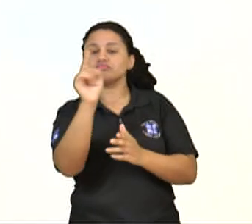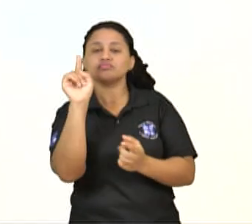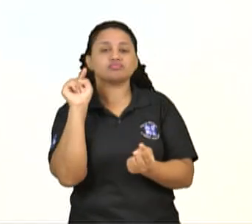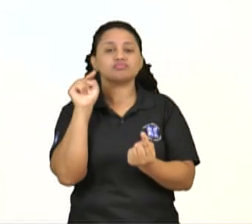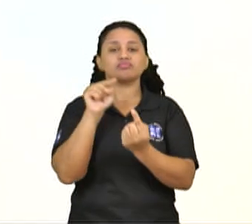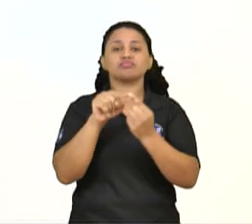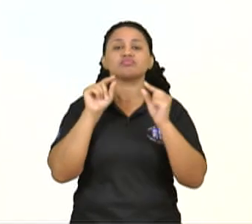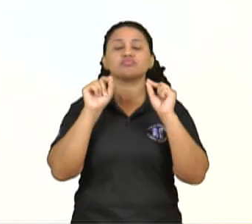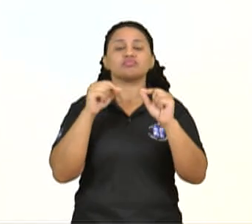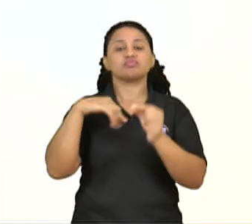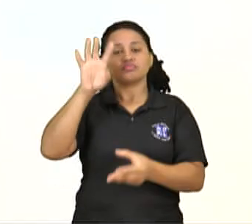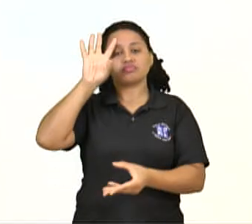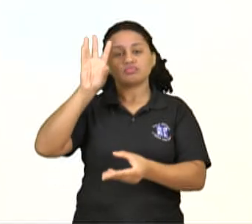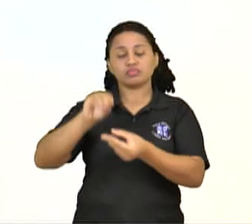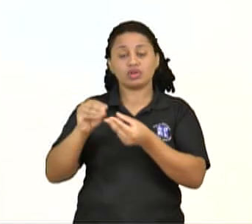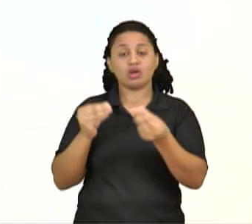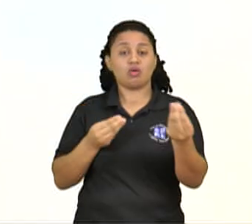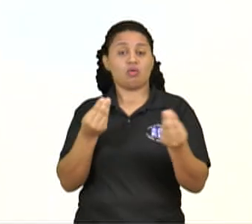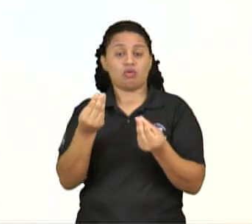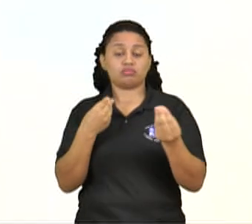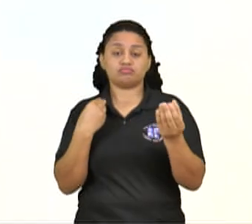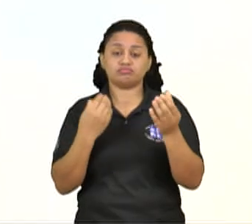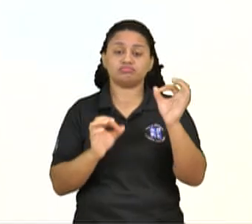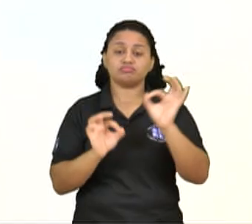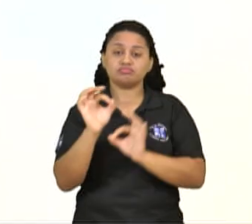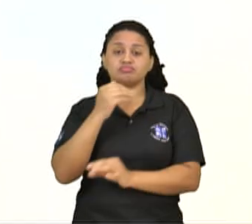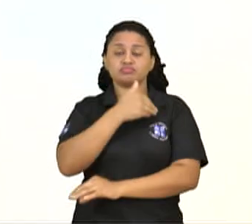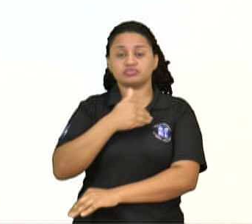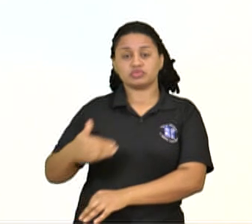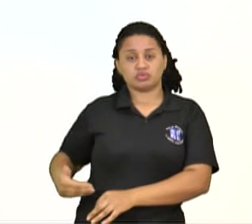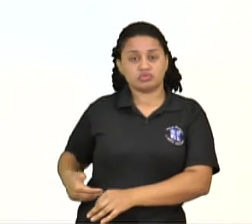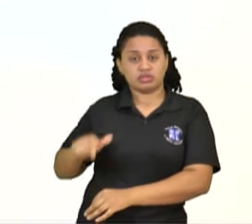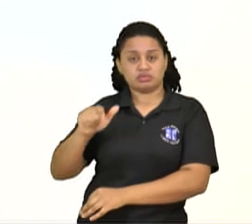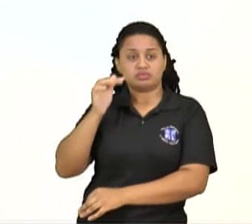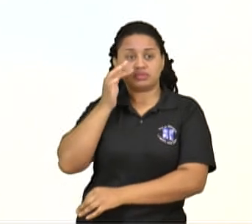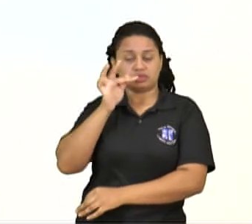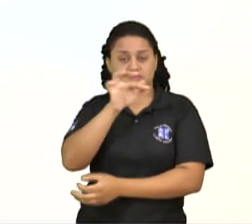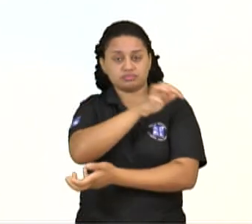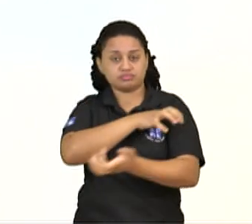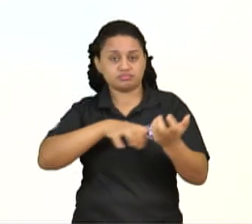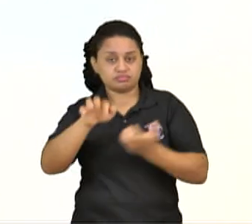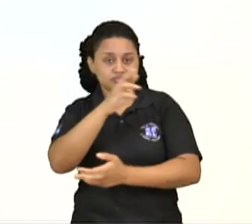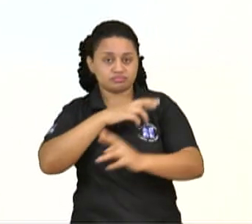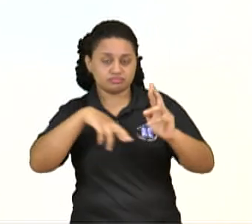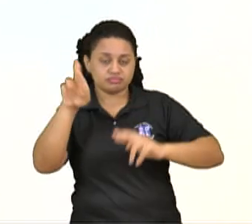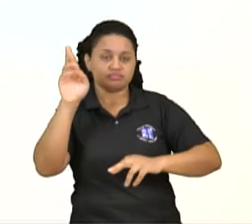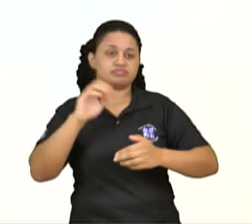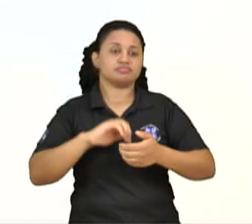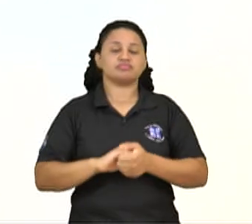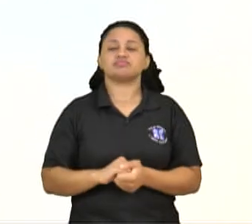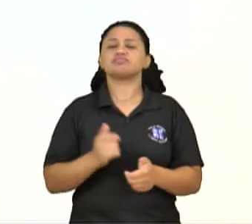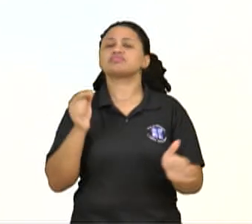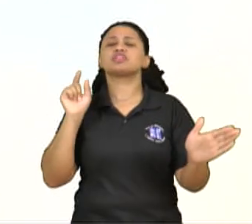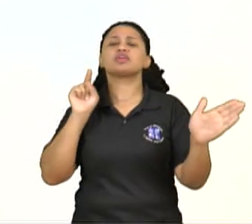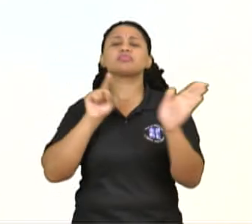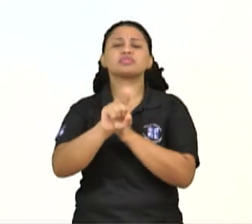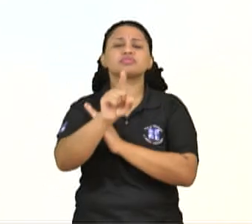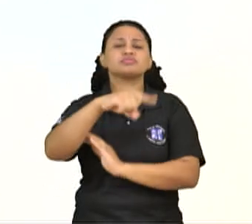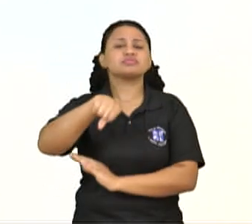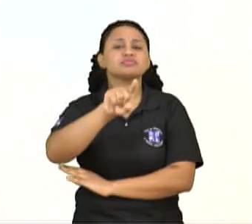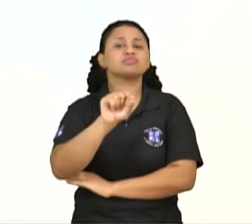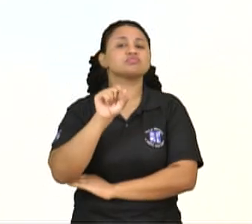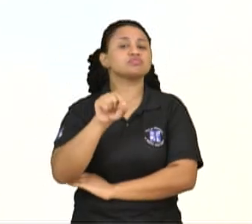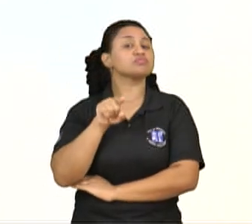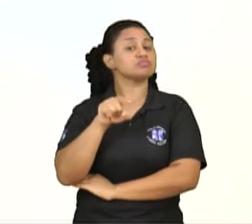compreender como se formou o governo francês revolucionário. Pergunta aqui para vocês, o que